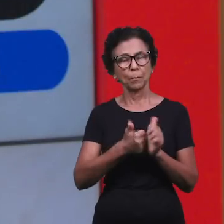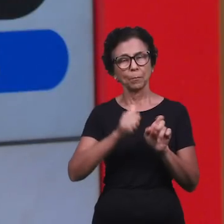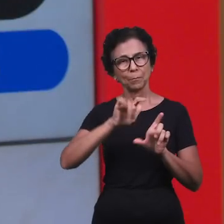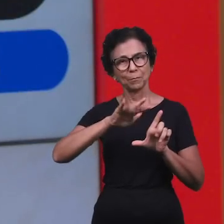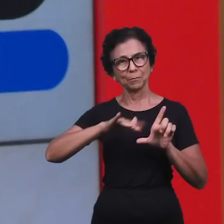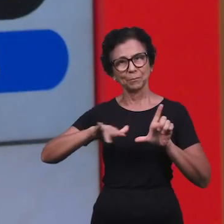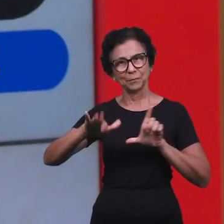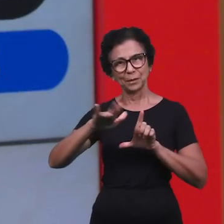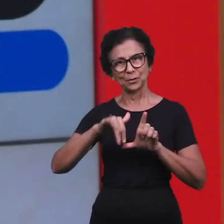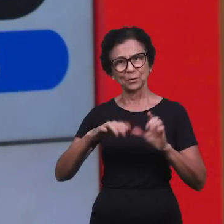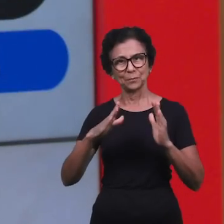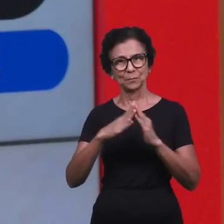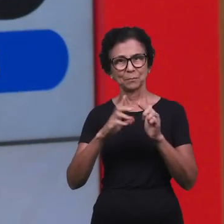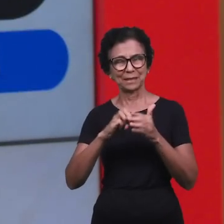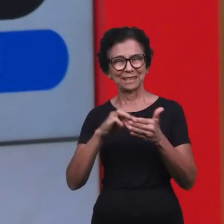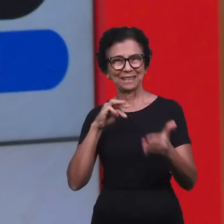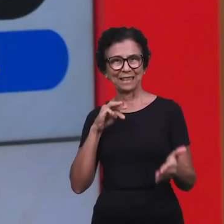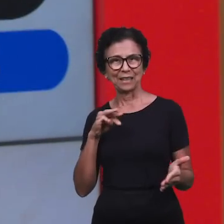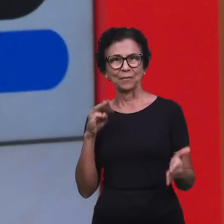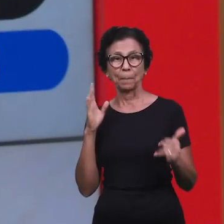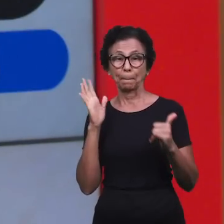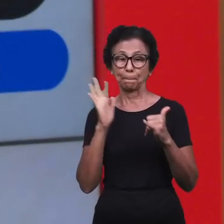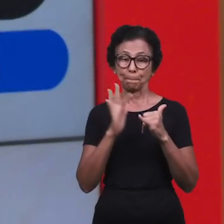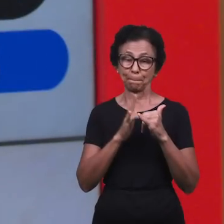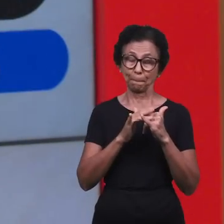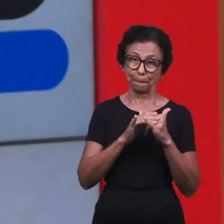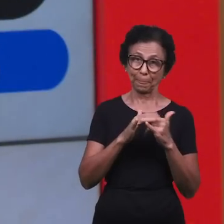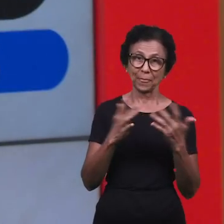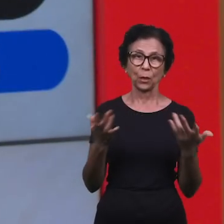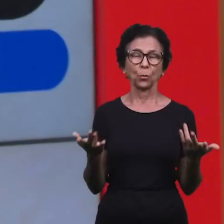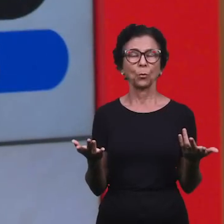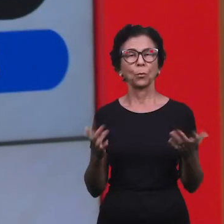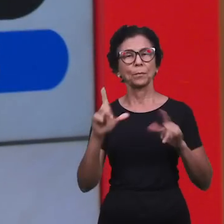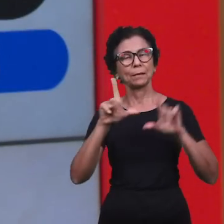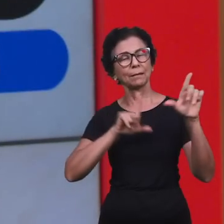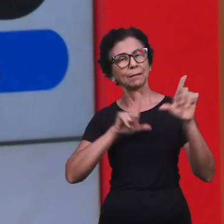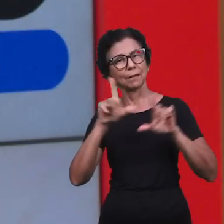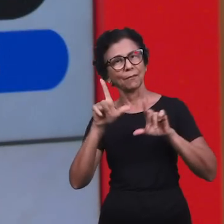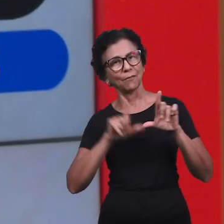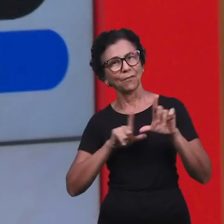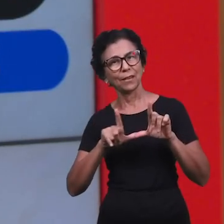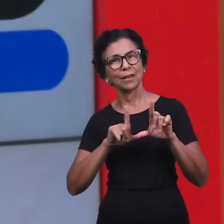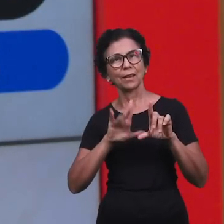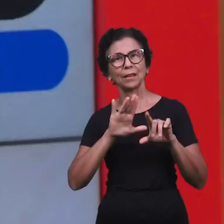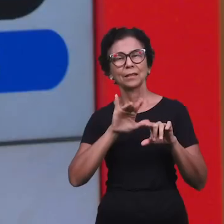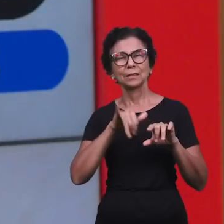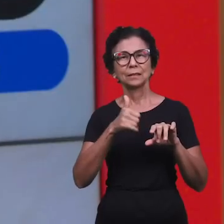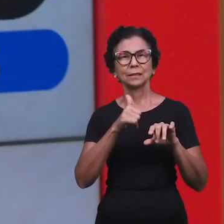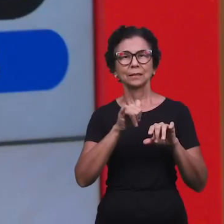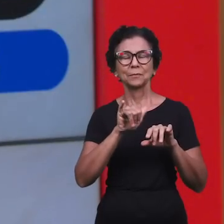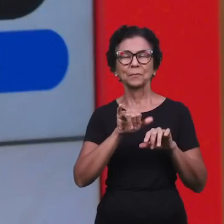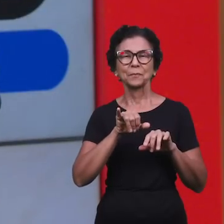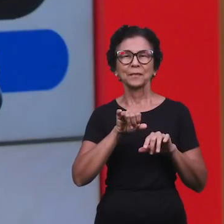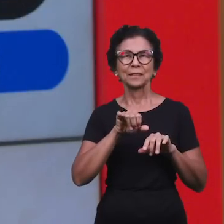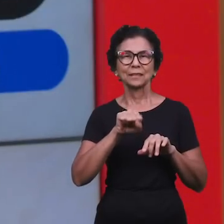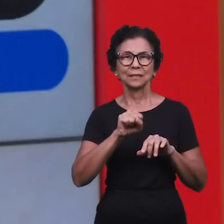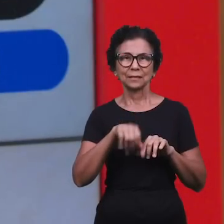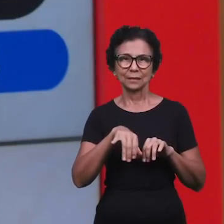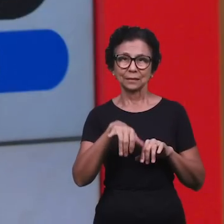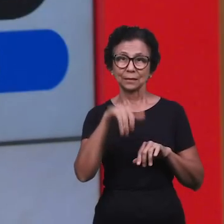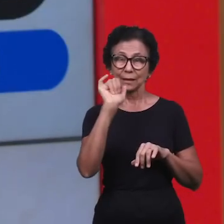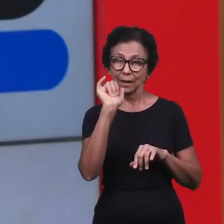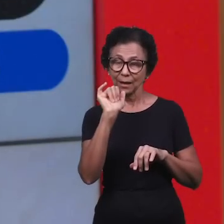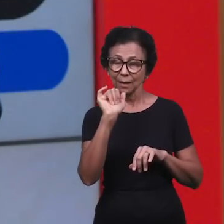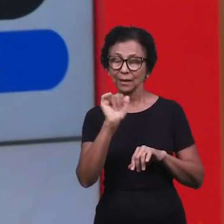plataformas da Igreja Cristã Maranata, pelo YouTube, pela televisão, pela Sky. Uma alegria imensa ter